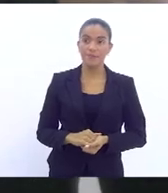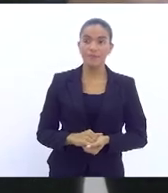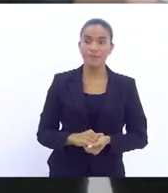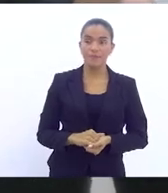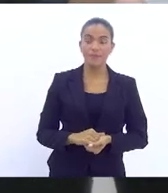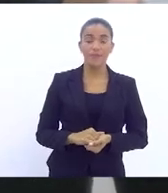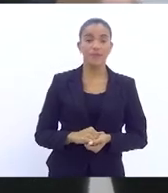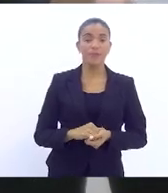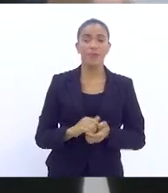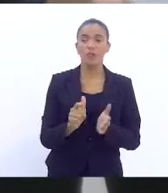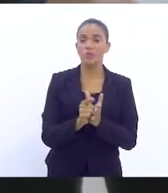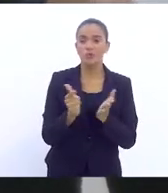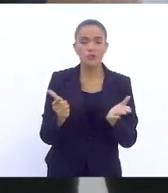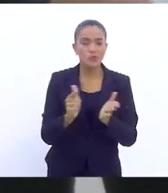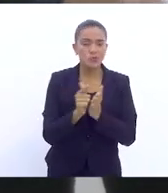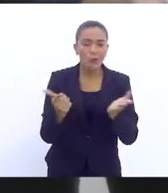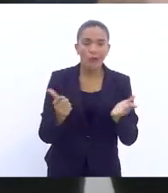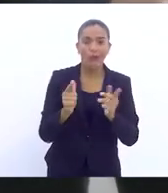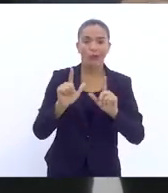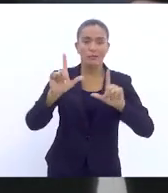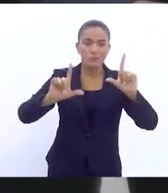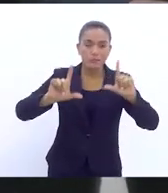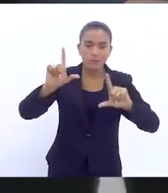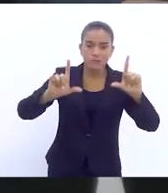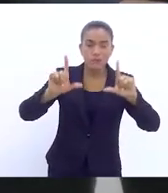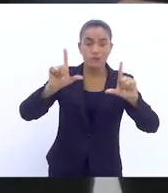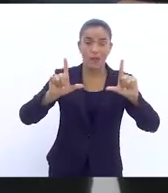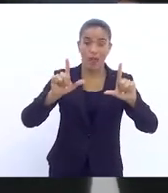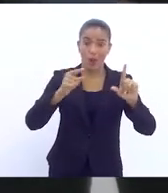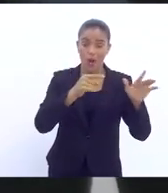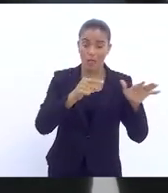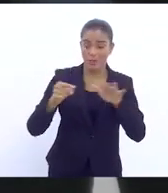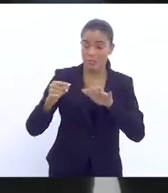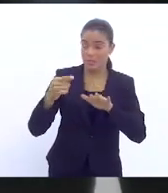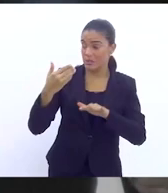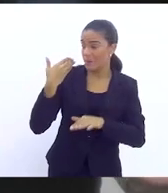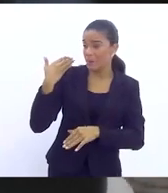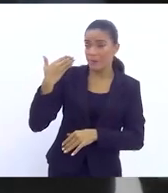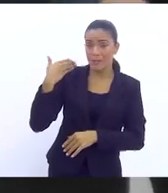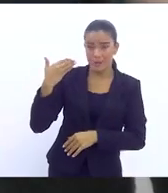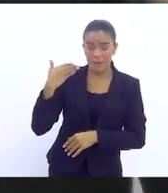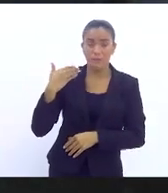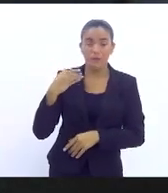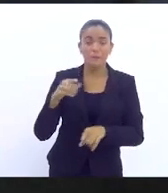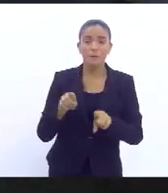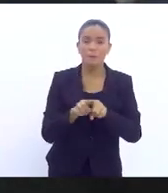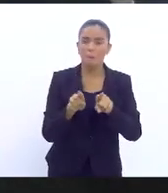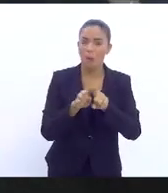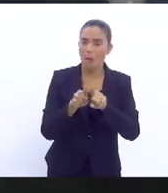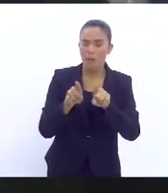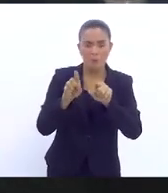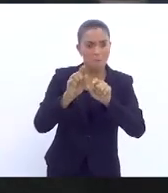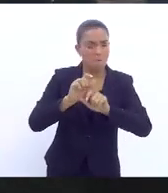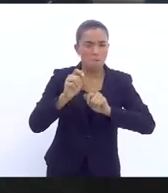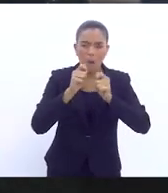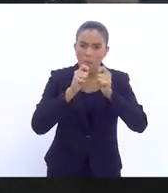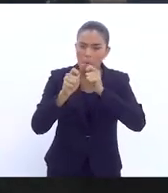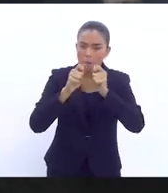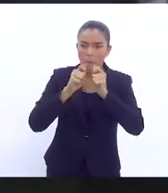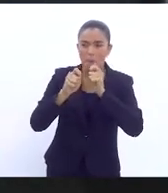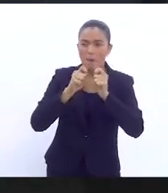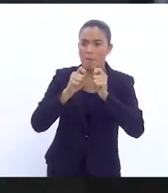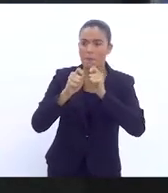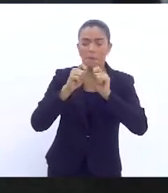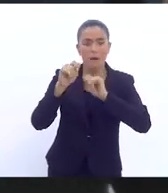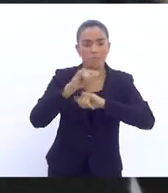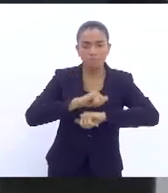jornais essa última semana tem dado amplo espaço